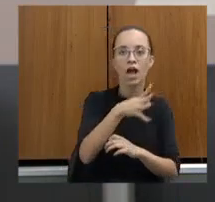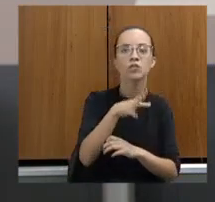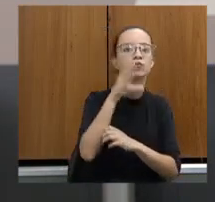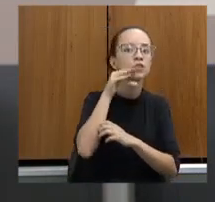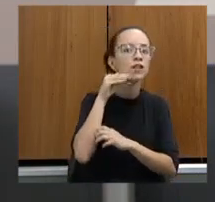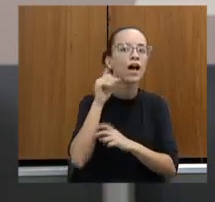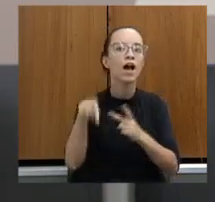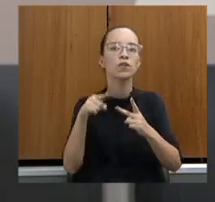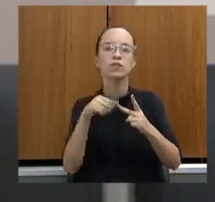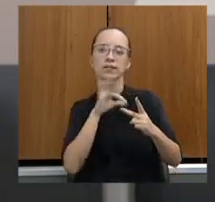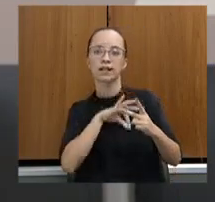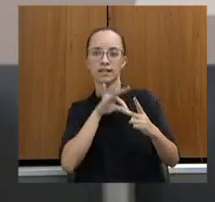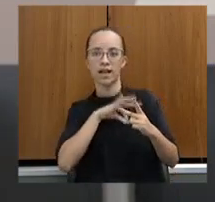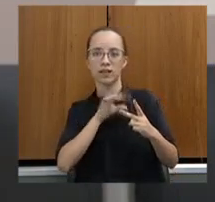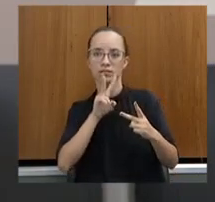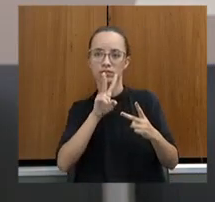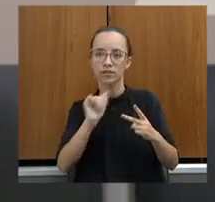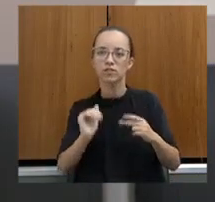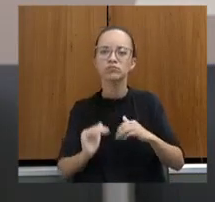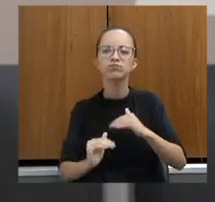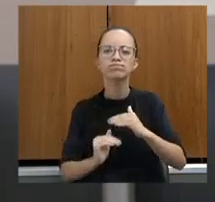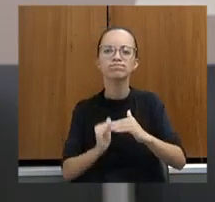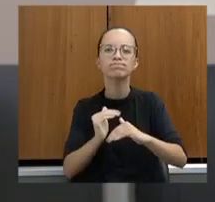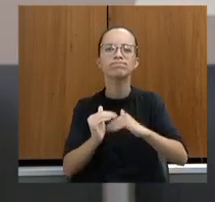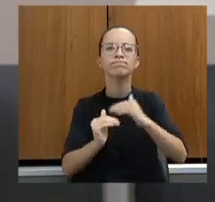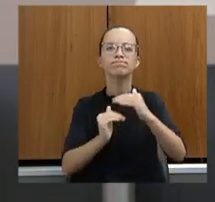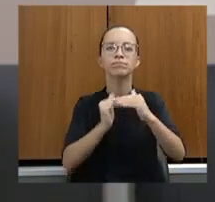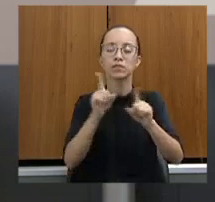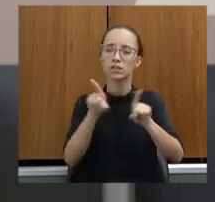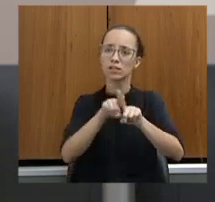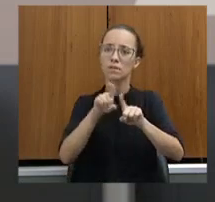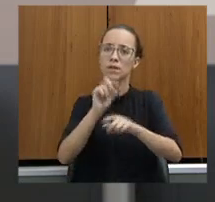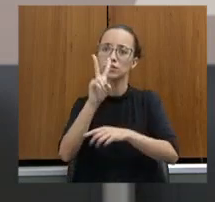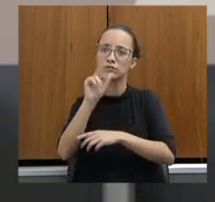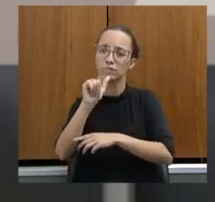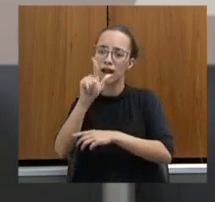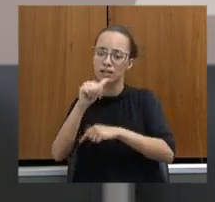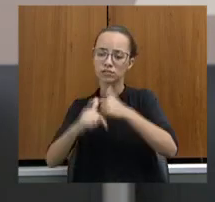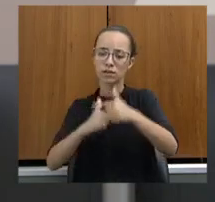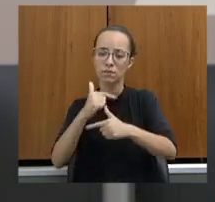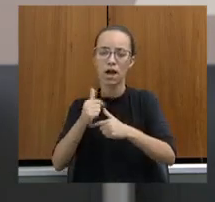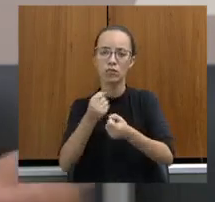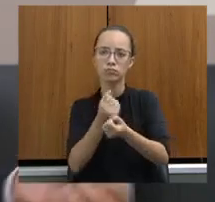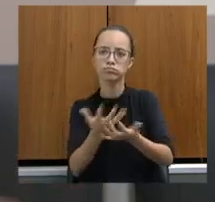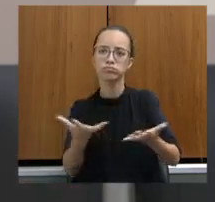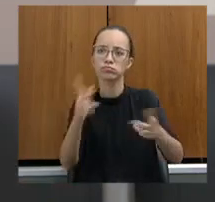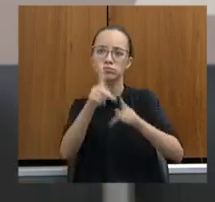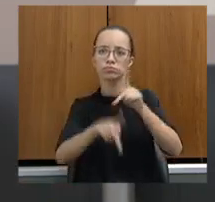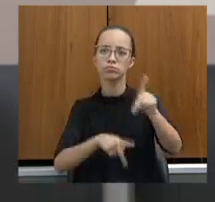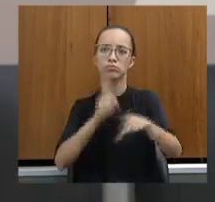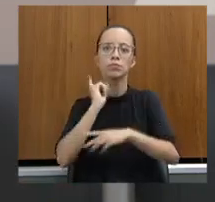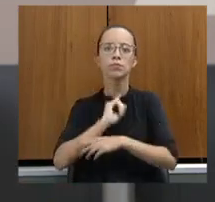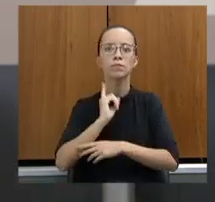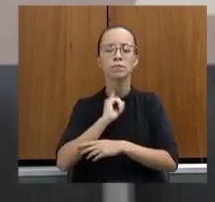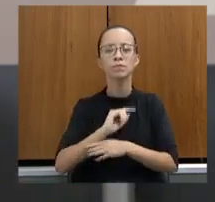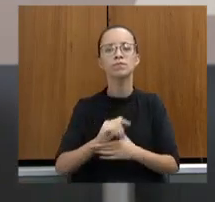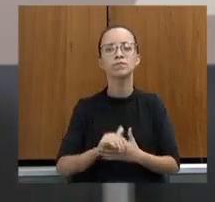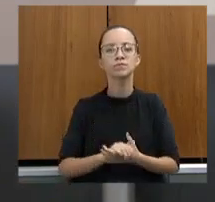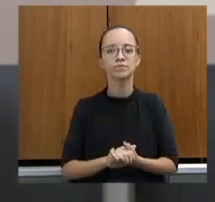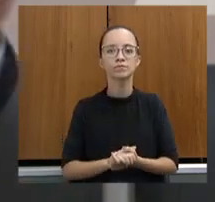como também de empregos para o povo Mineiro que Minas tem sido